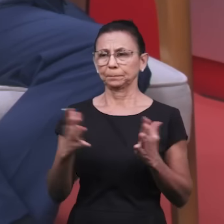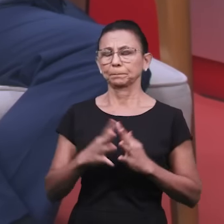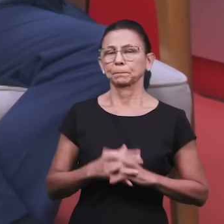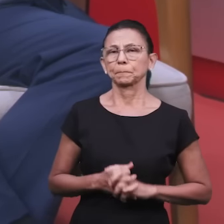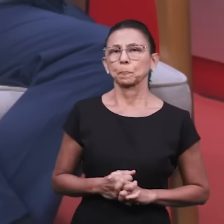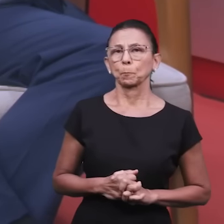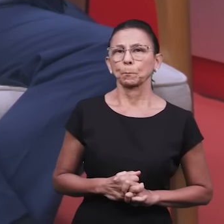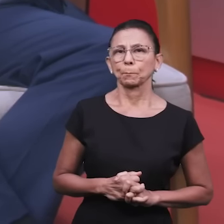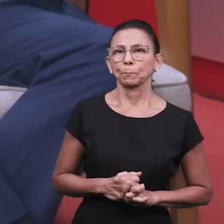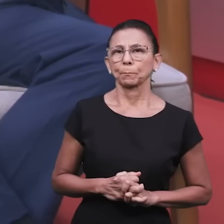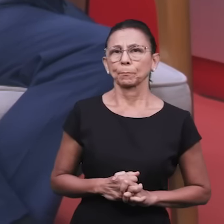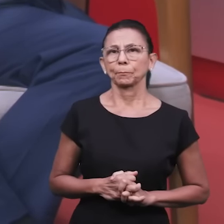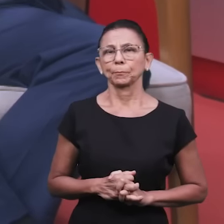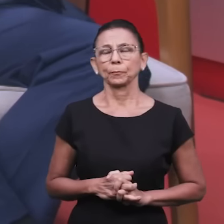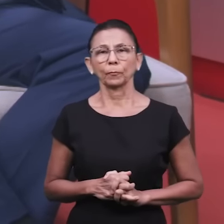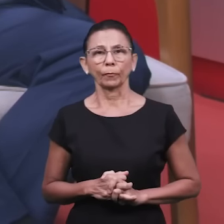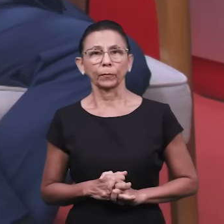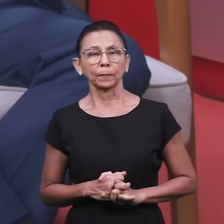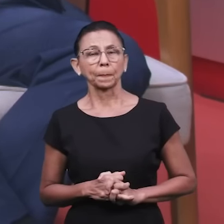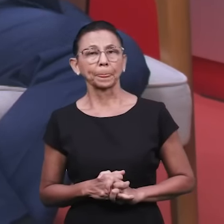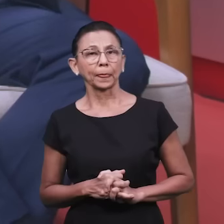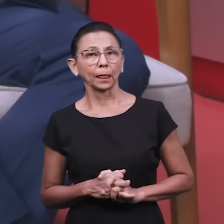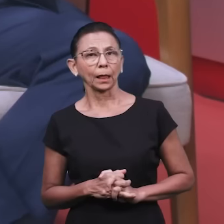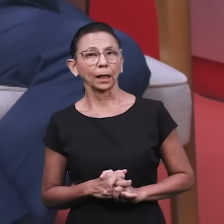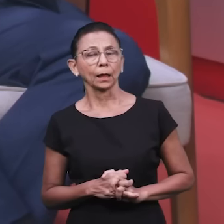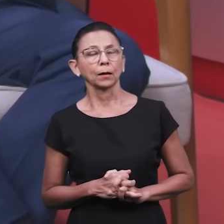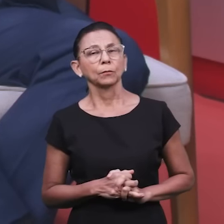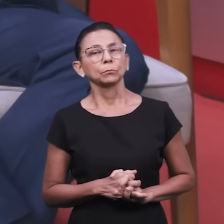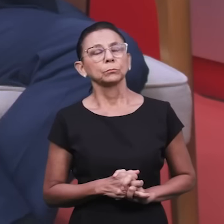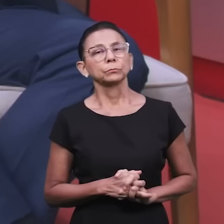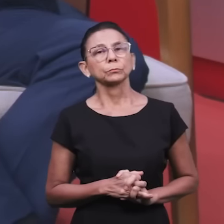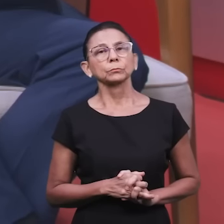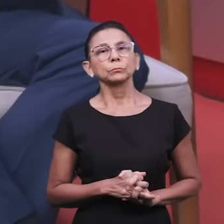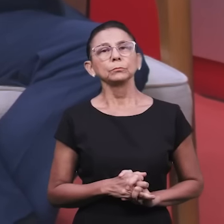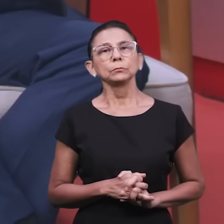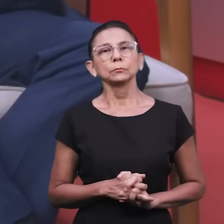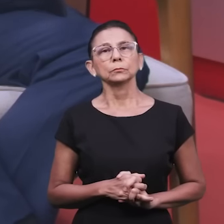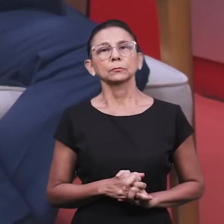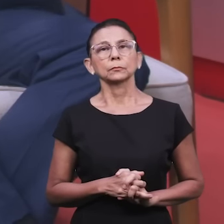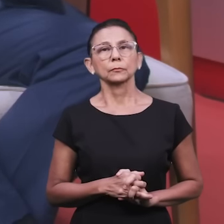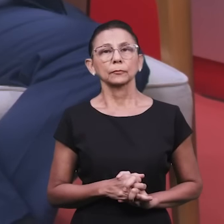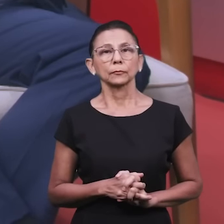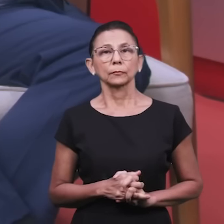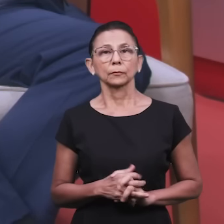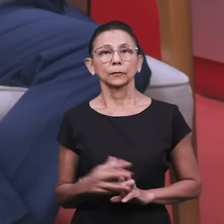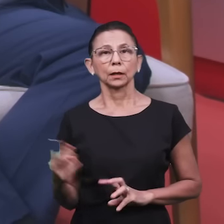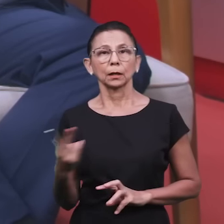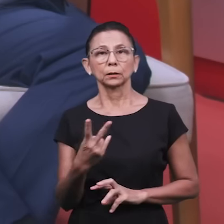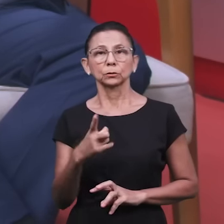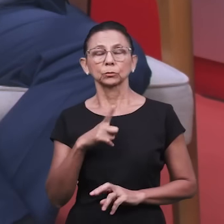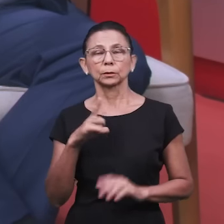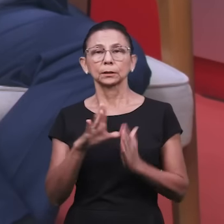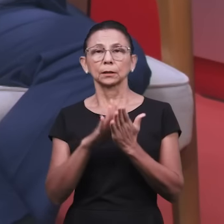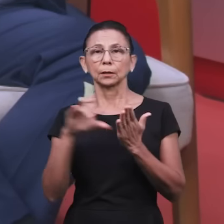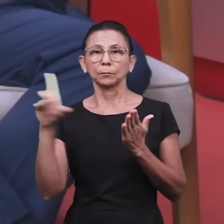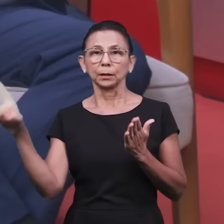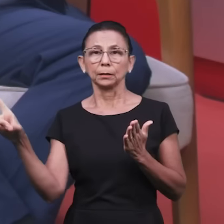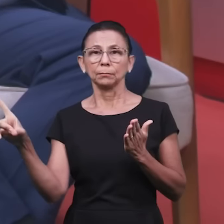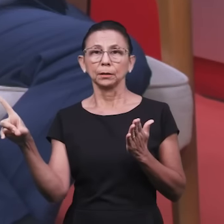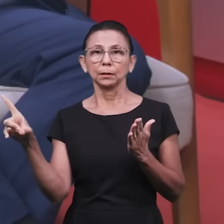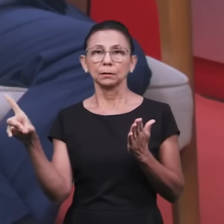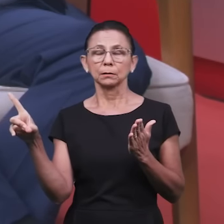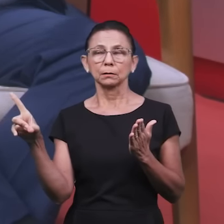de palavra, na verdade é o sinônimo da Bíblia. Ou seja, as duas têm Bíblia, a Bíblia está